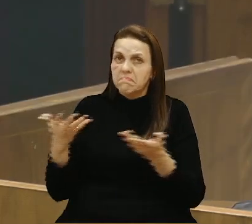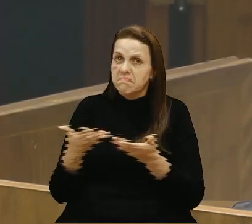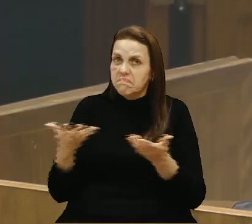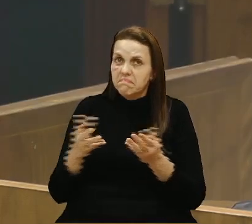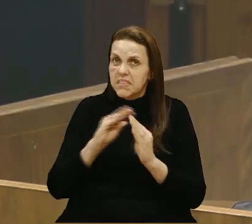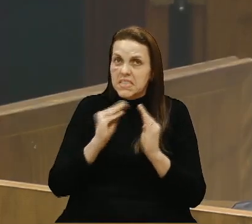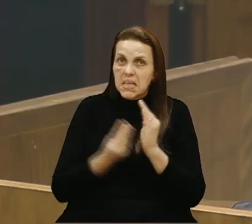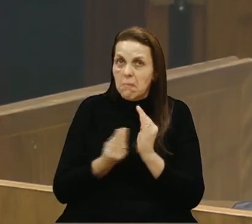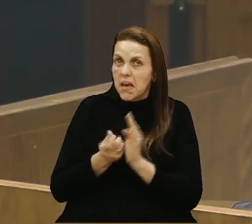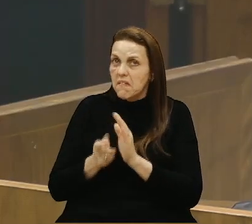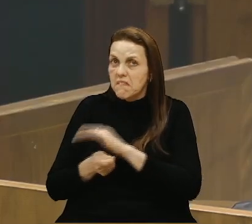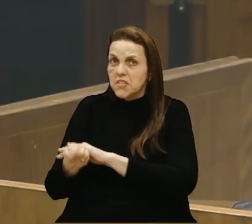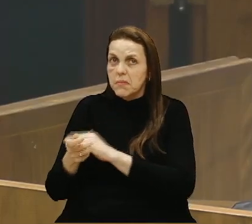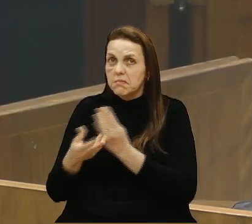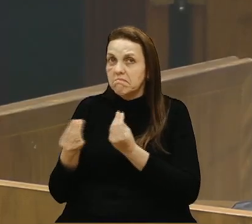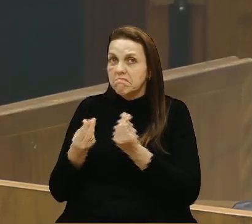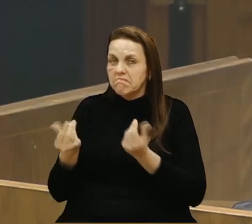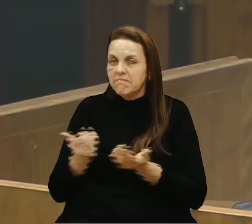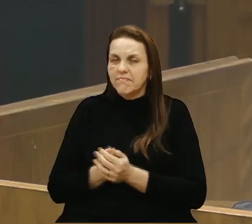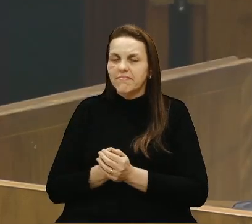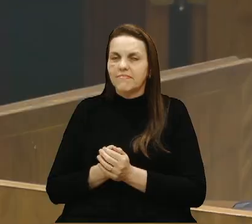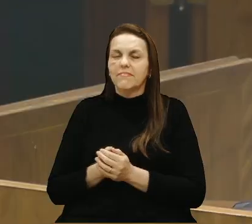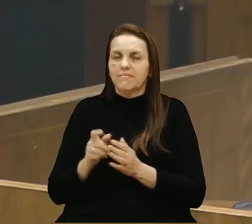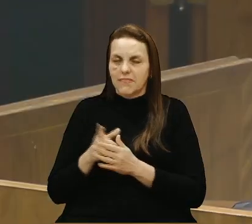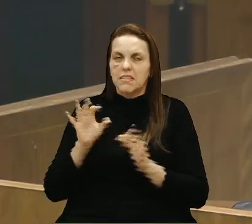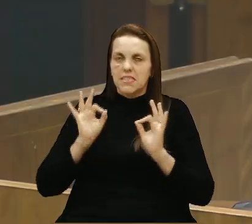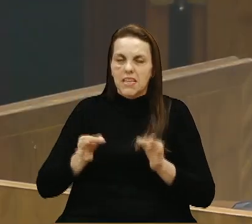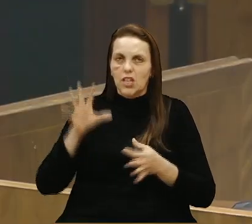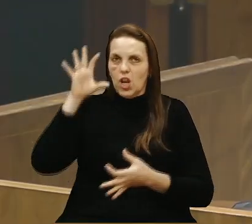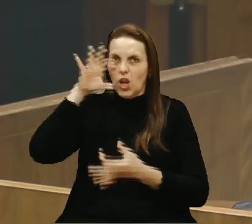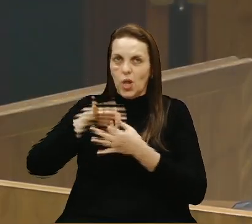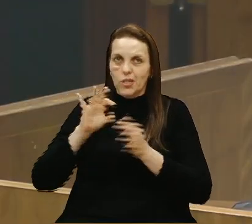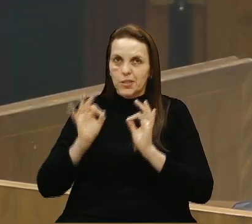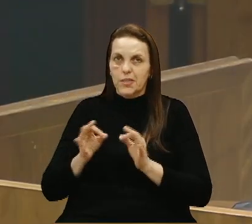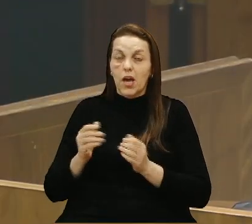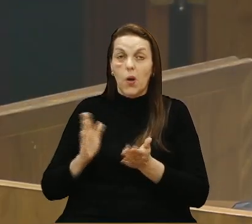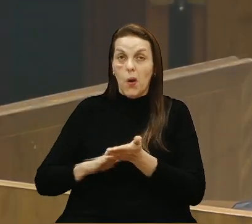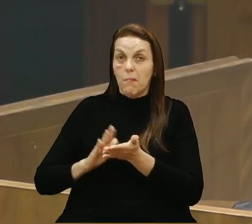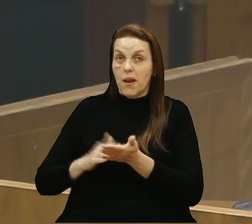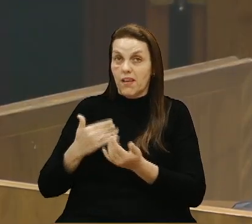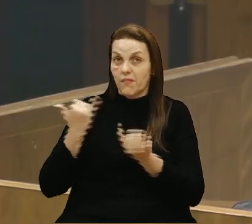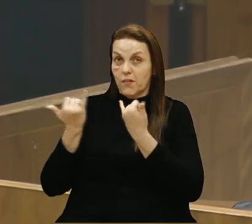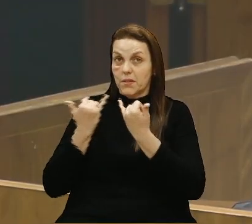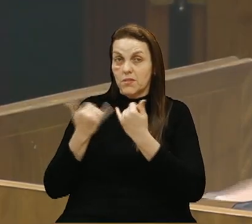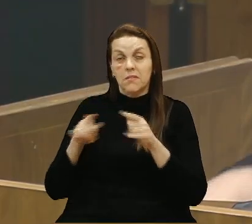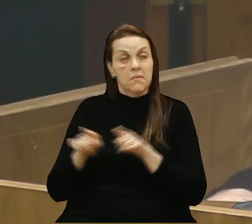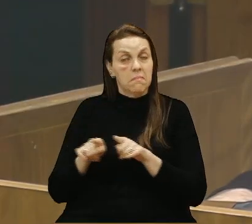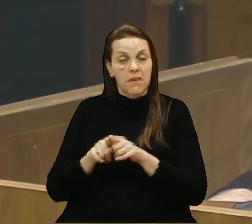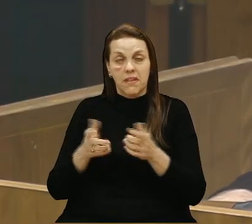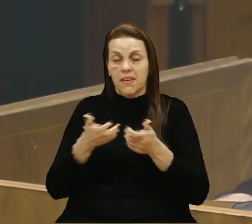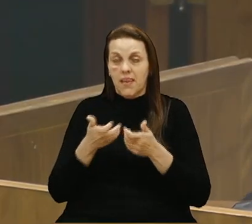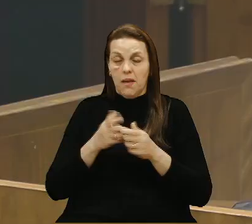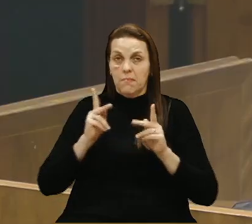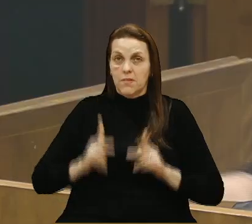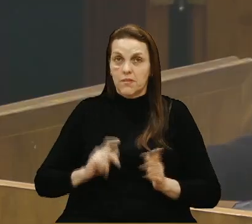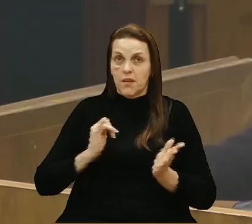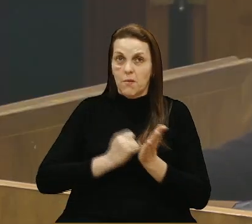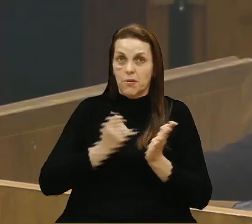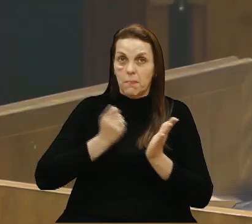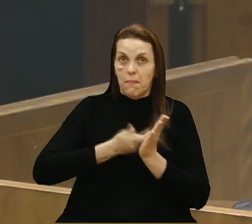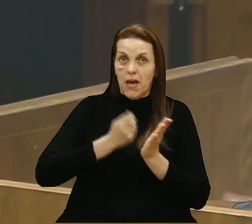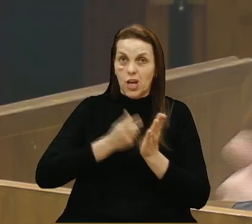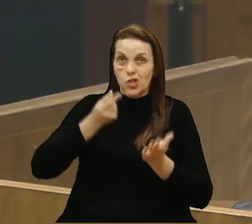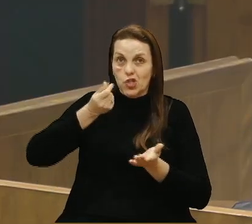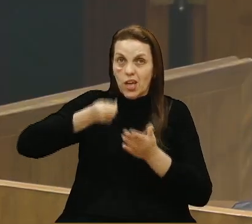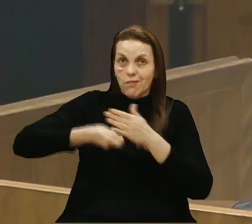cobrou, né? Com muita lógica e são assertivos em cobrar, a gente também quer que o contribuinte esteja com o dinheiro dele bem